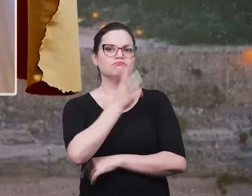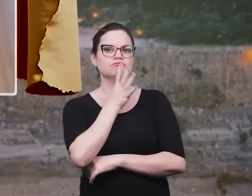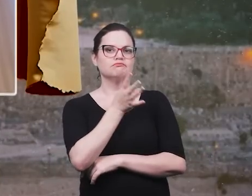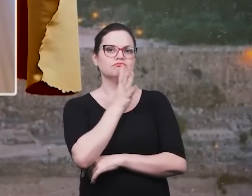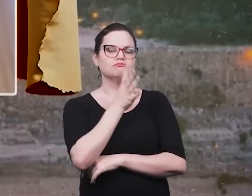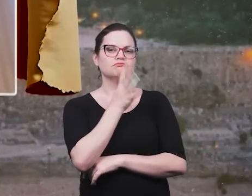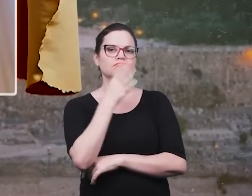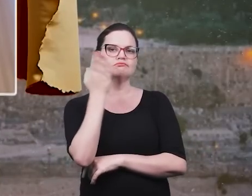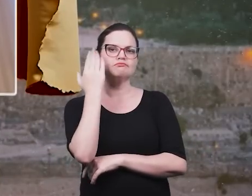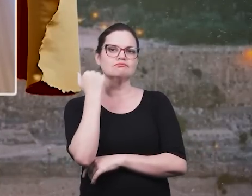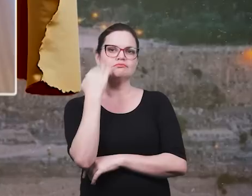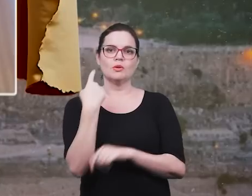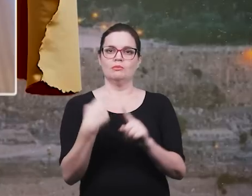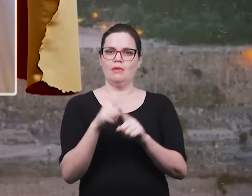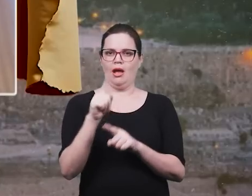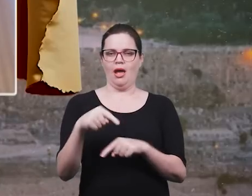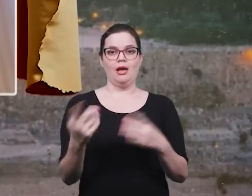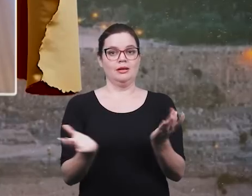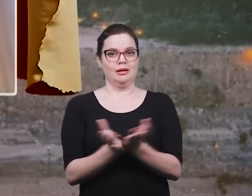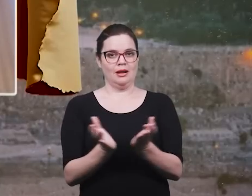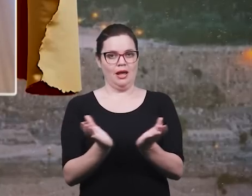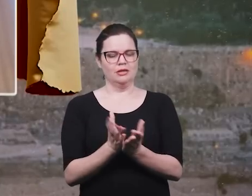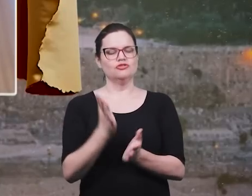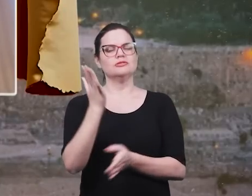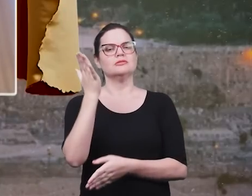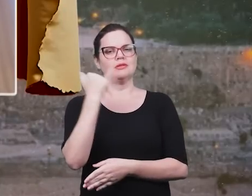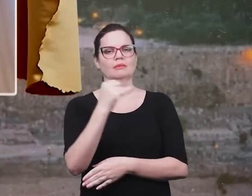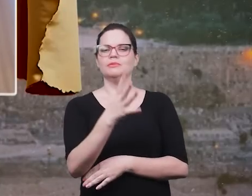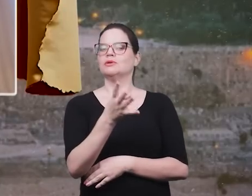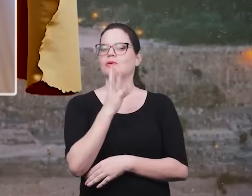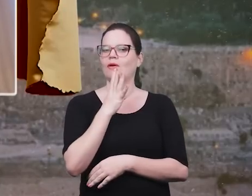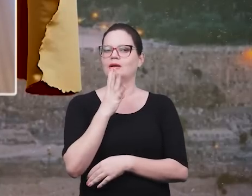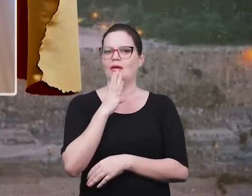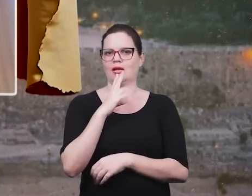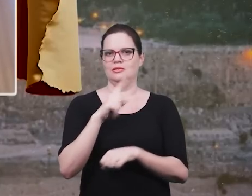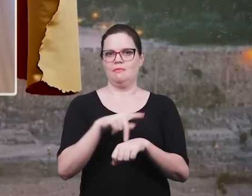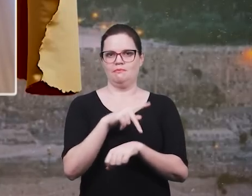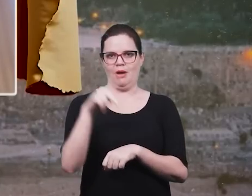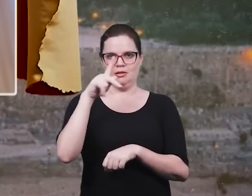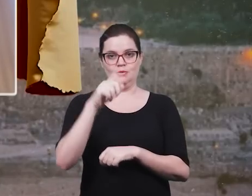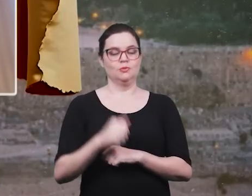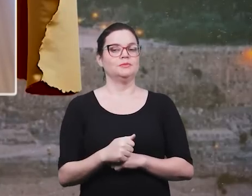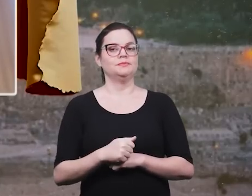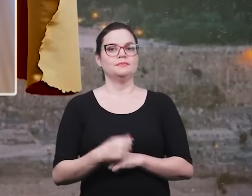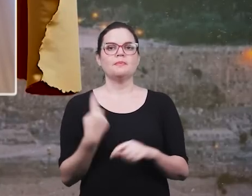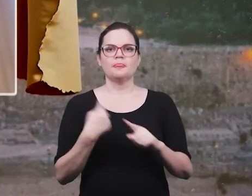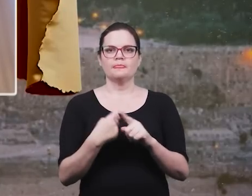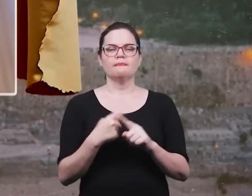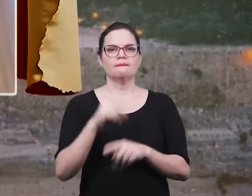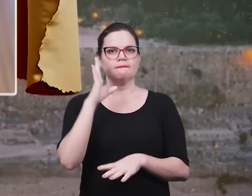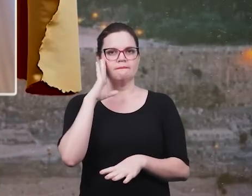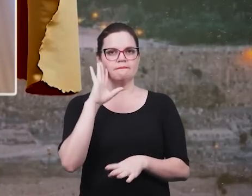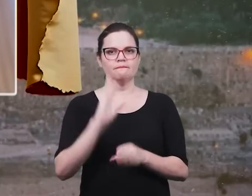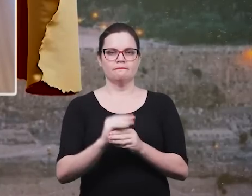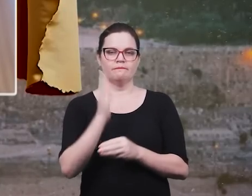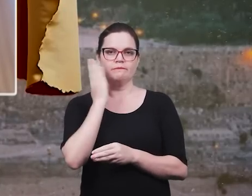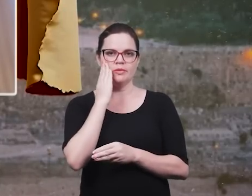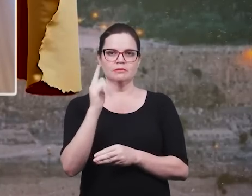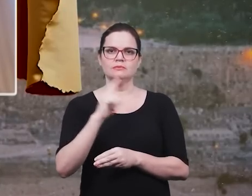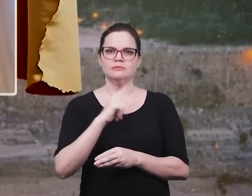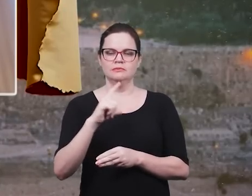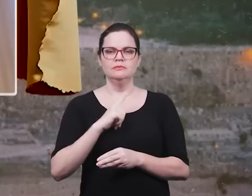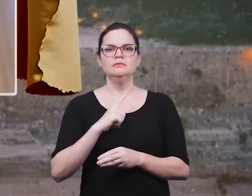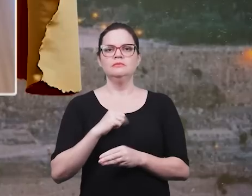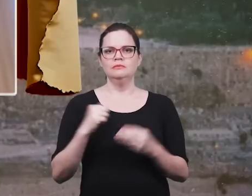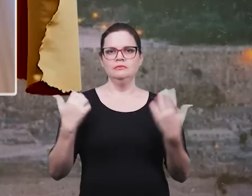se intitulam cristãs, inclusive, É verdade que há uma comemoração da igreja fiel